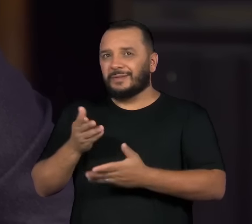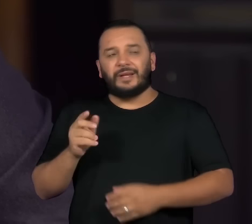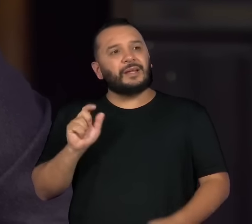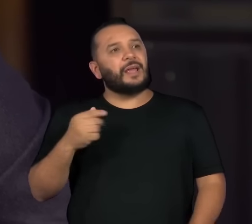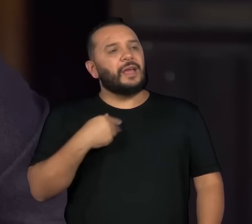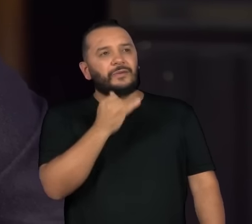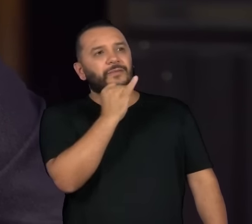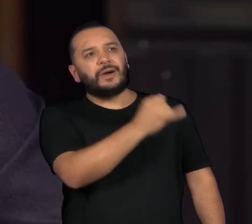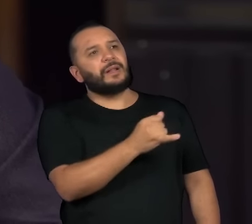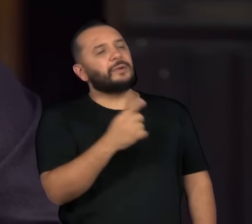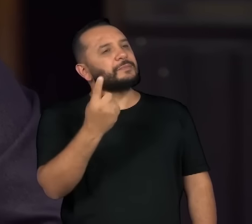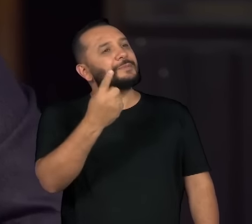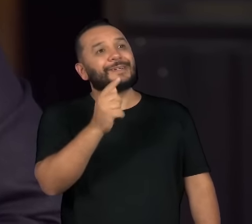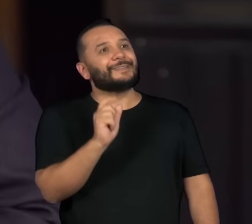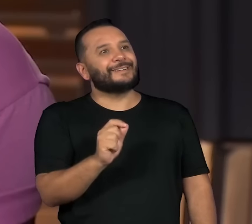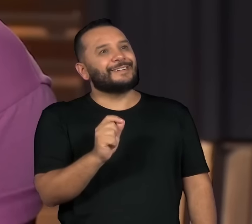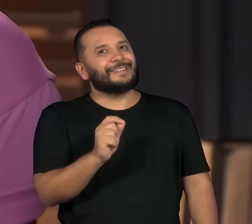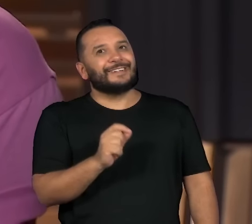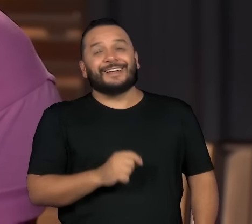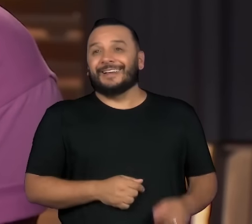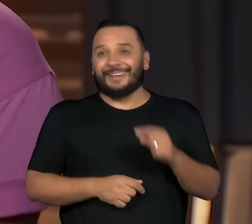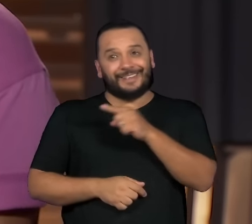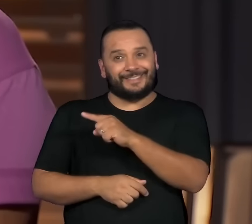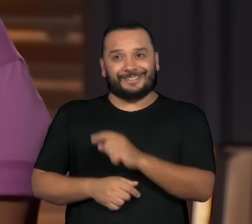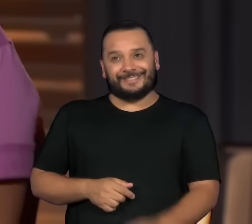primeiro? Ela.